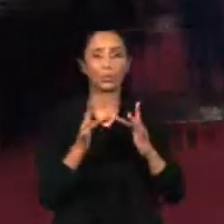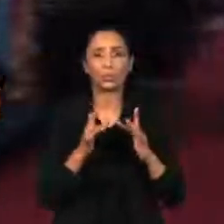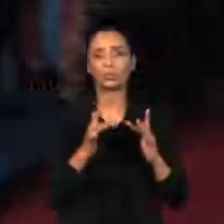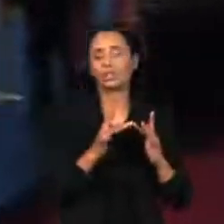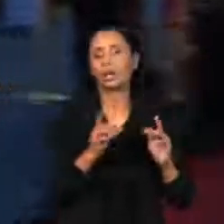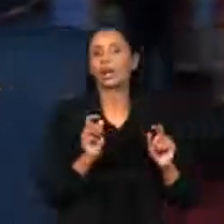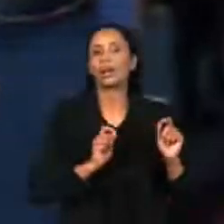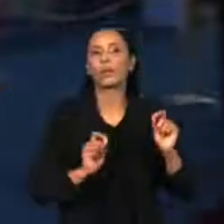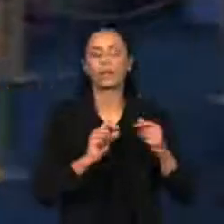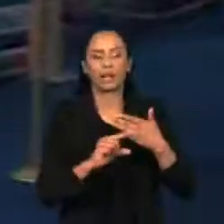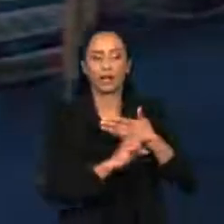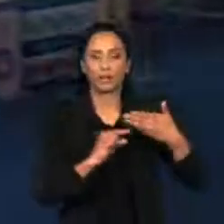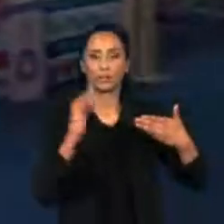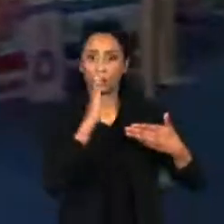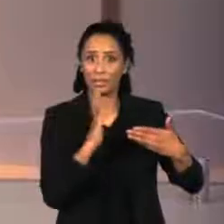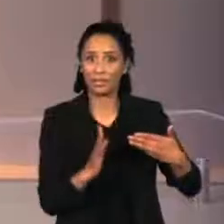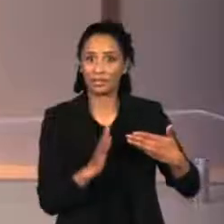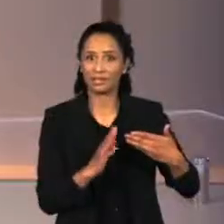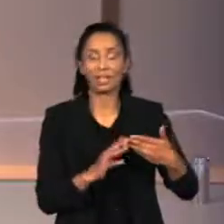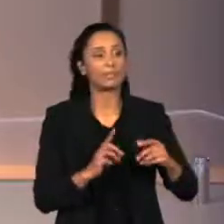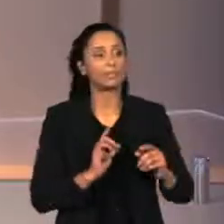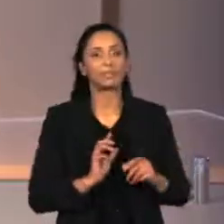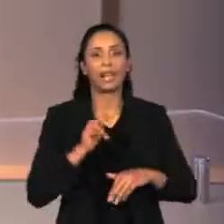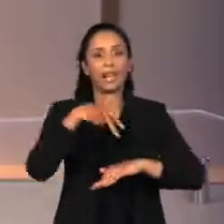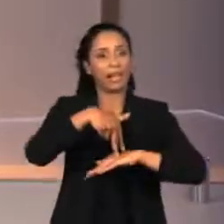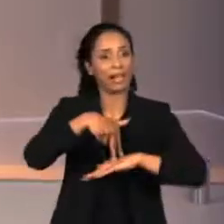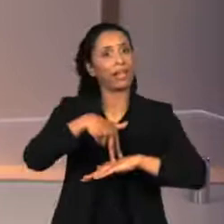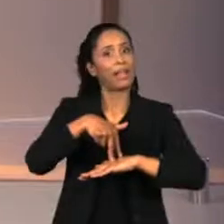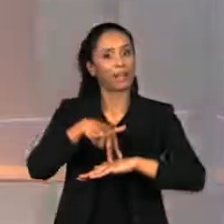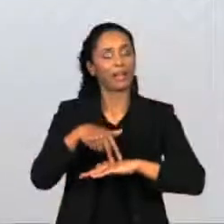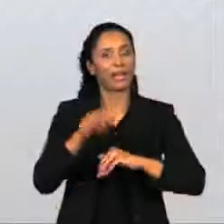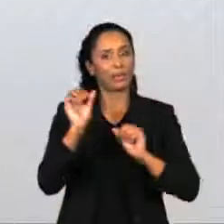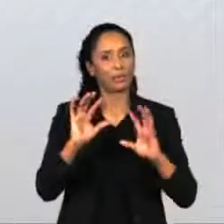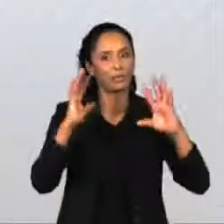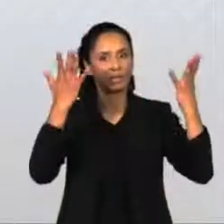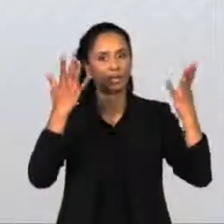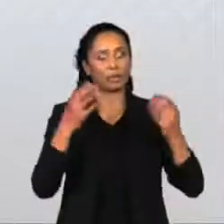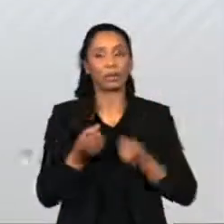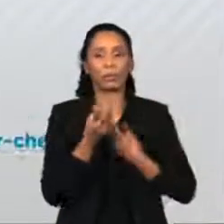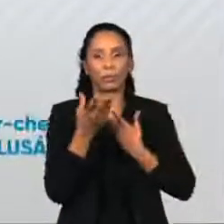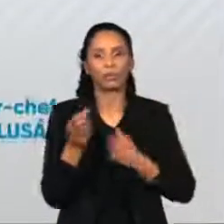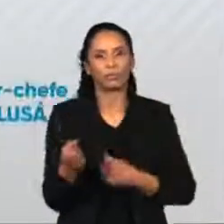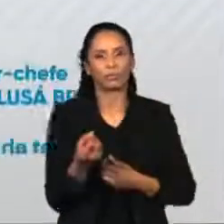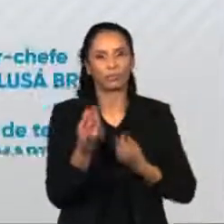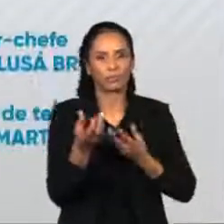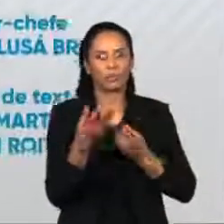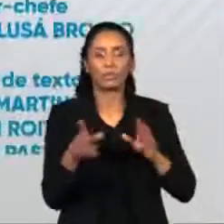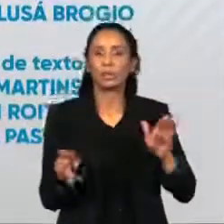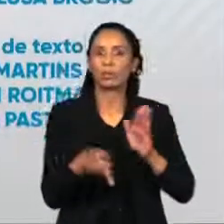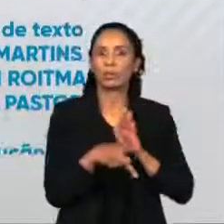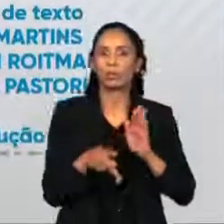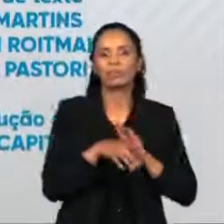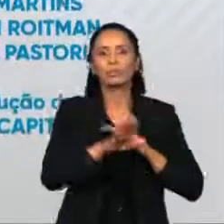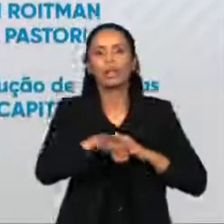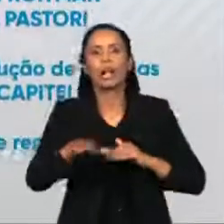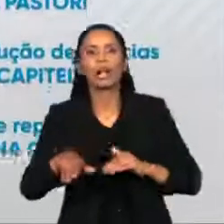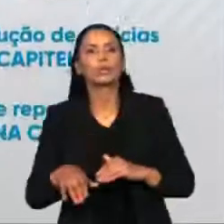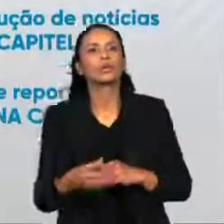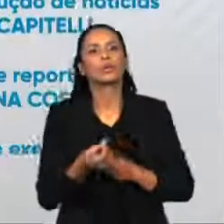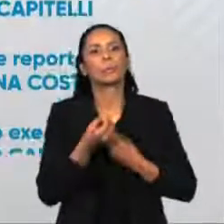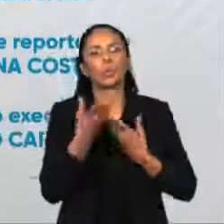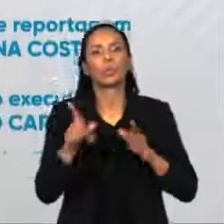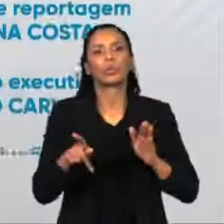com lançamentos durante o evento a boa notícia que nesta edição alunos da Rede Municipal de Ensino de São Paulo ganharam